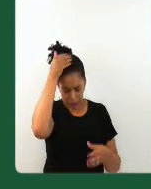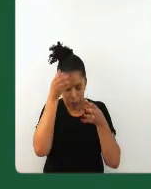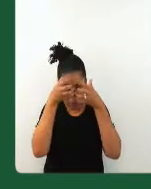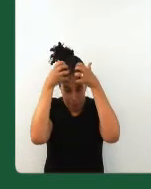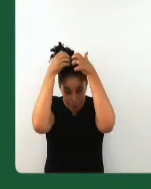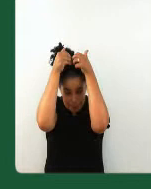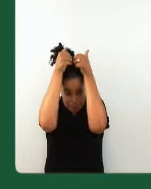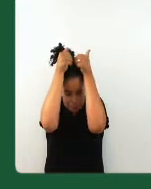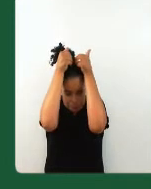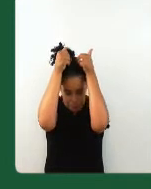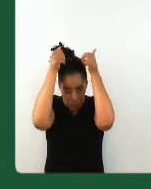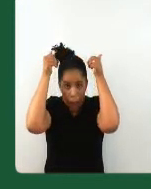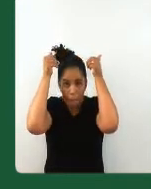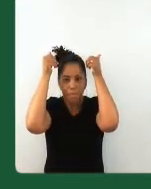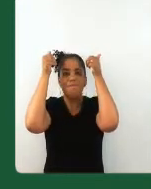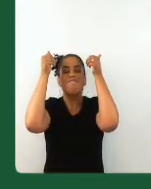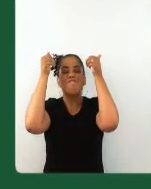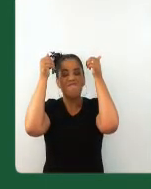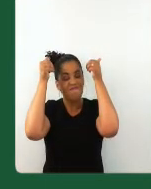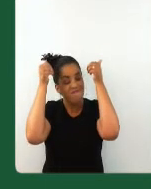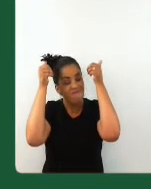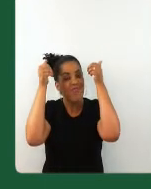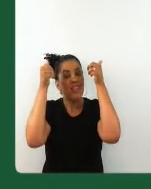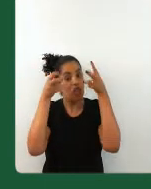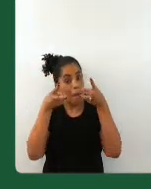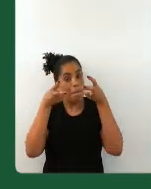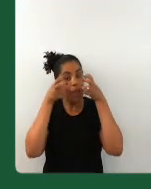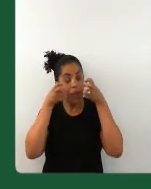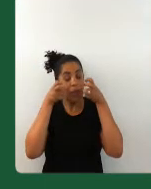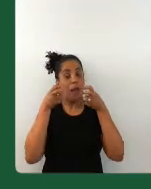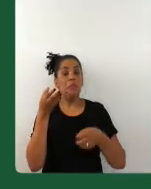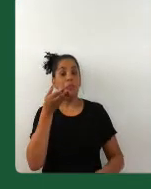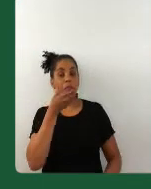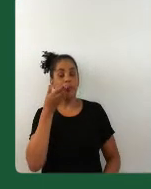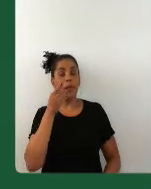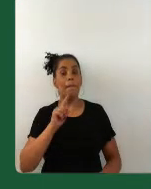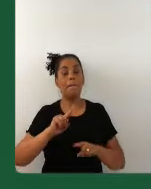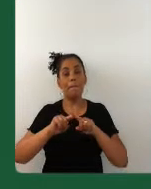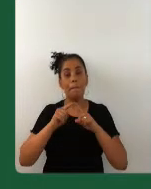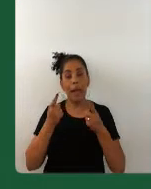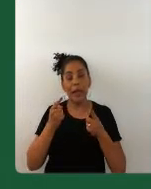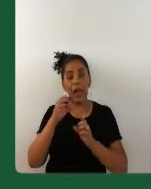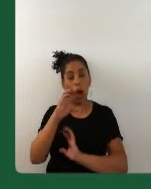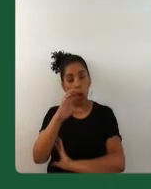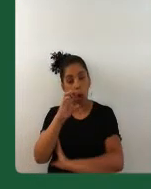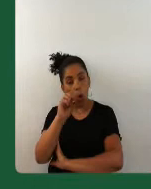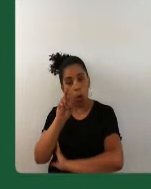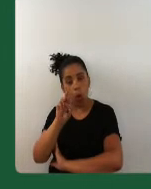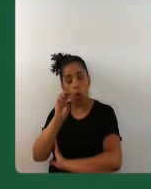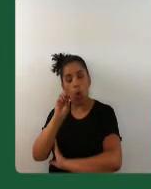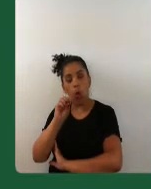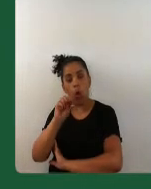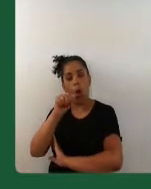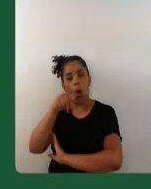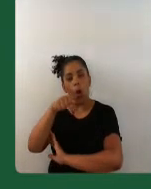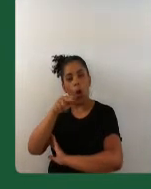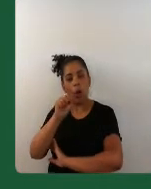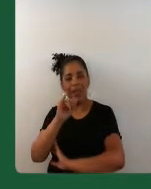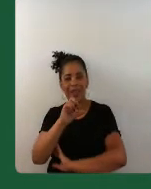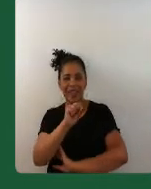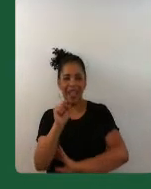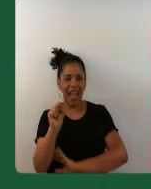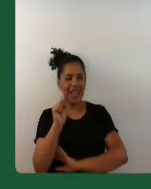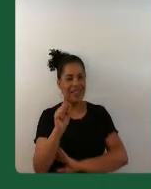as occipitais estão abertas, né? Mas as coronais não estão abertas, que são na frente